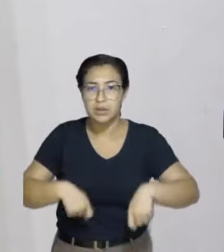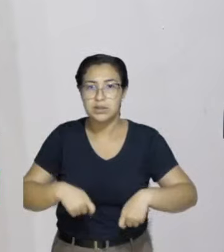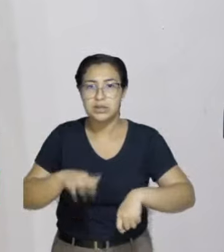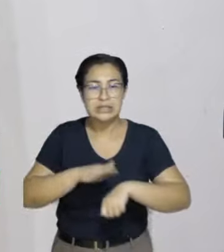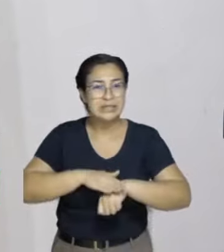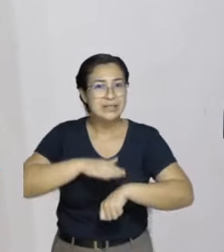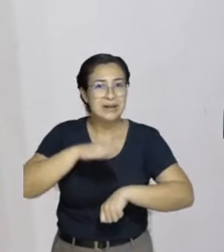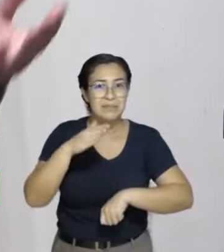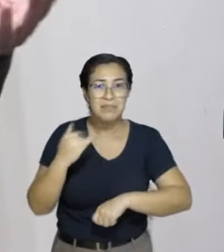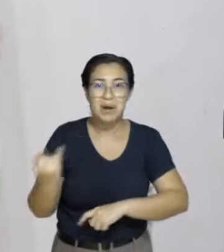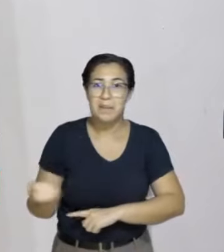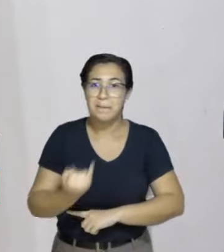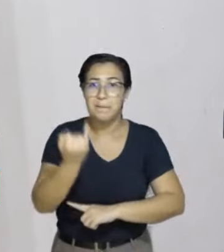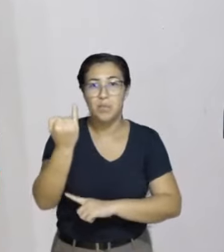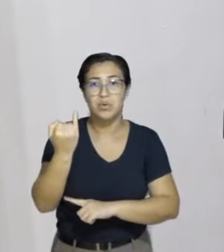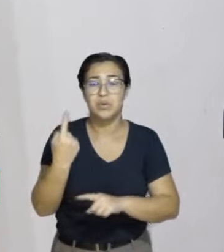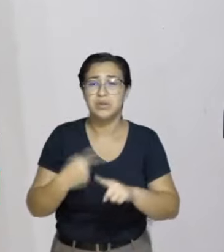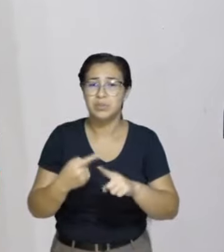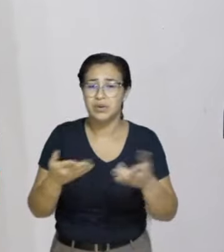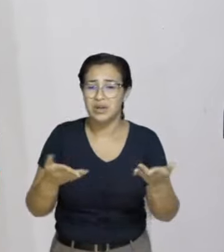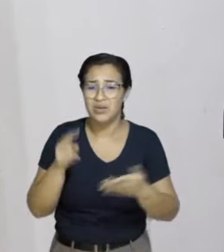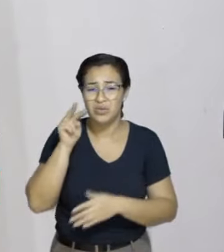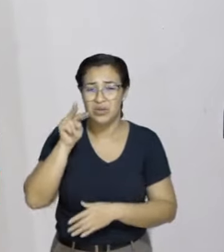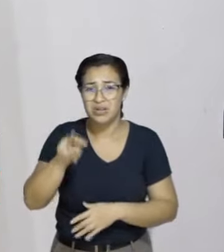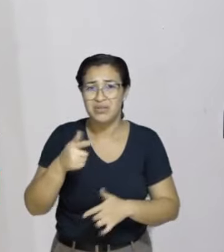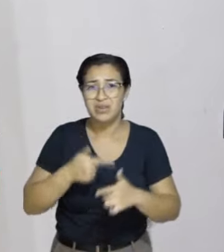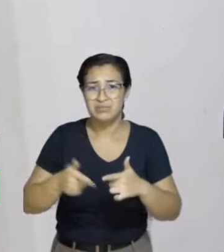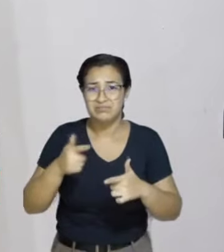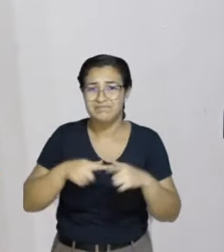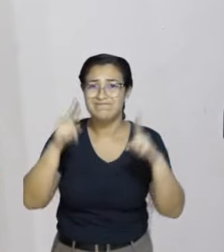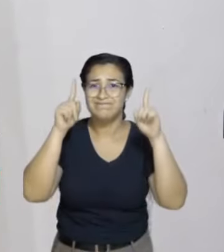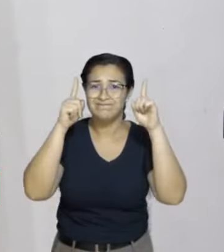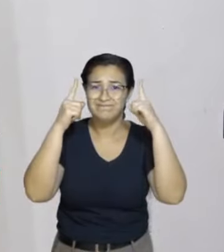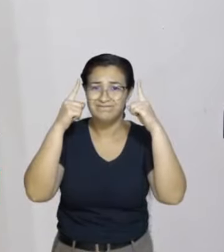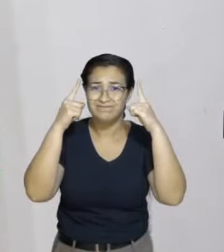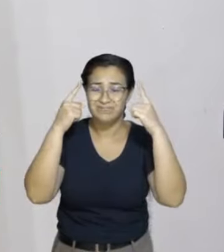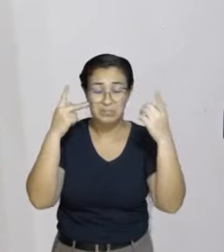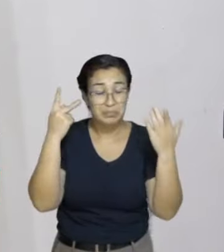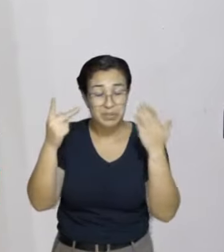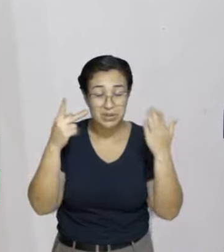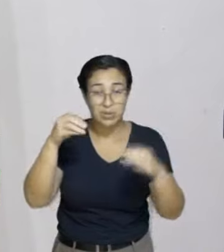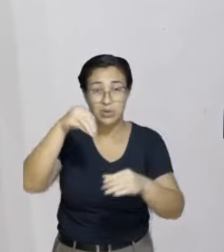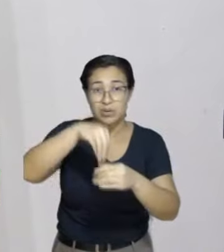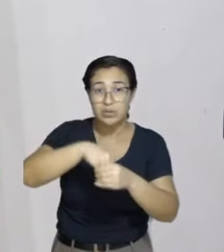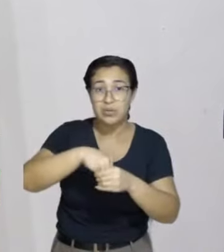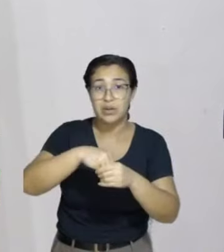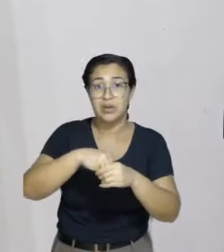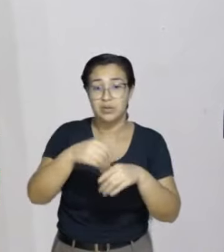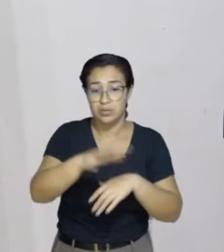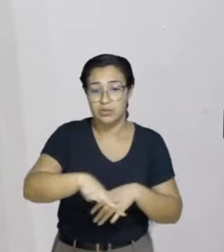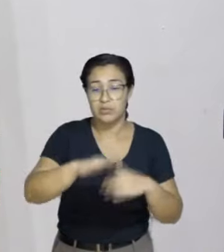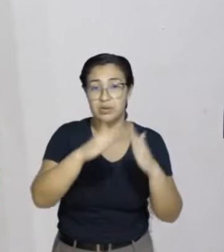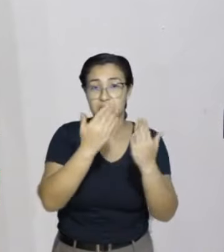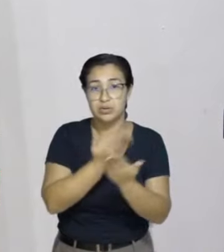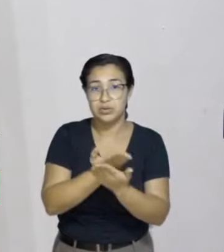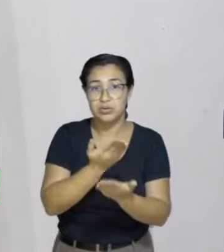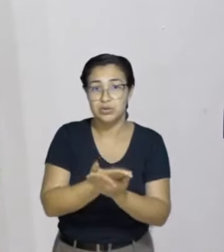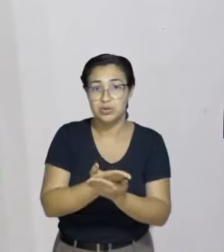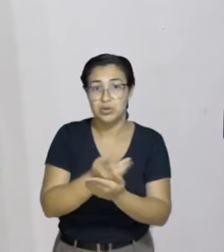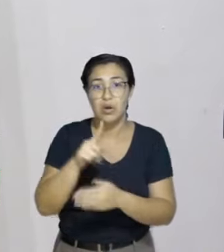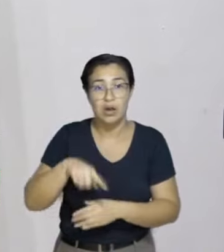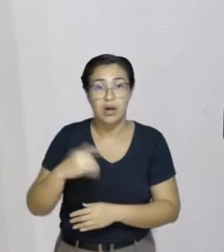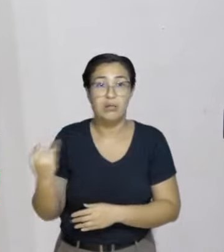que nunca, devido a esse momento que vivenciamos, de psicólogos em ambiente escolar. É